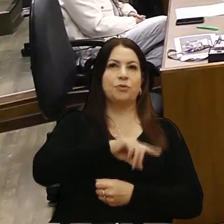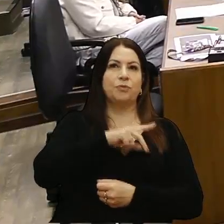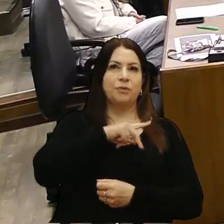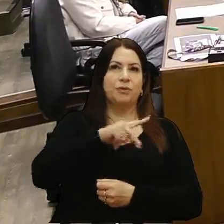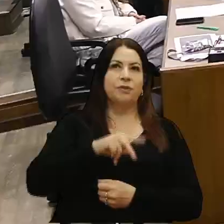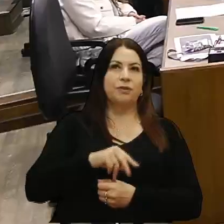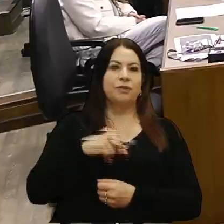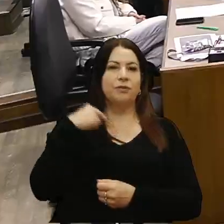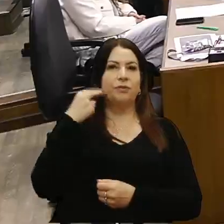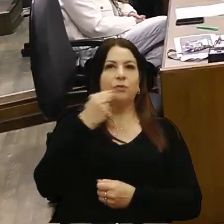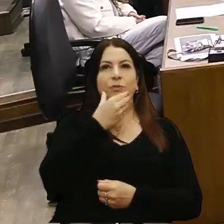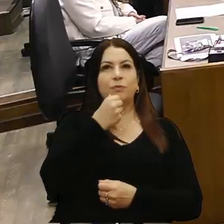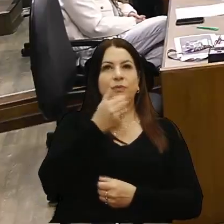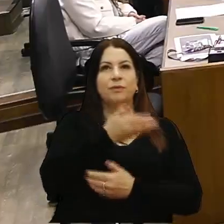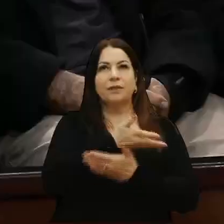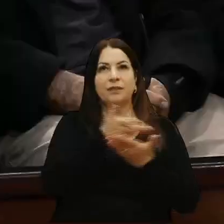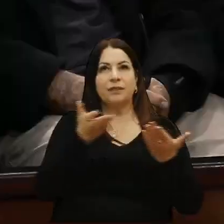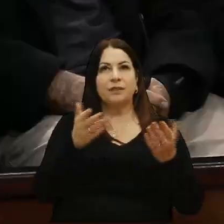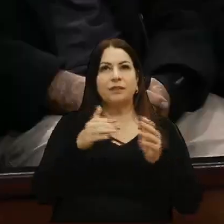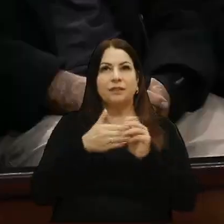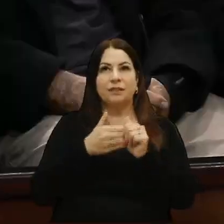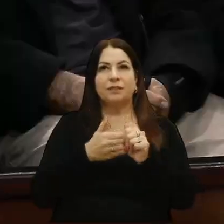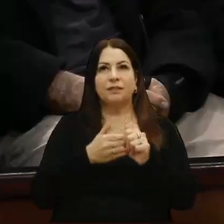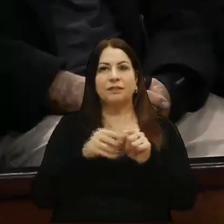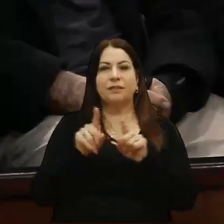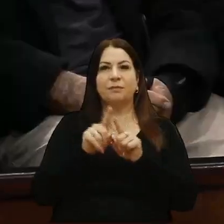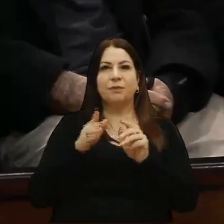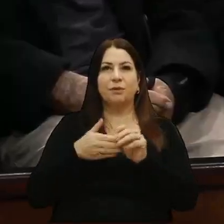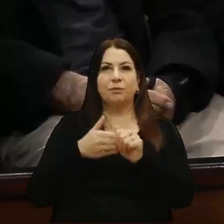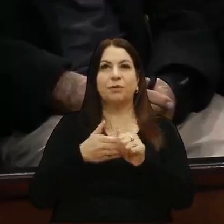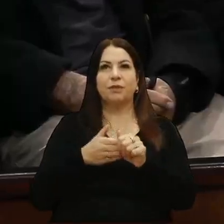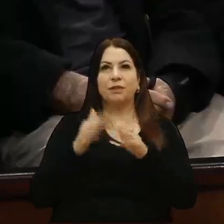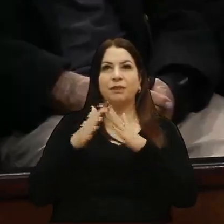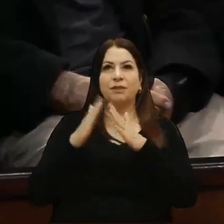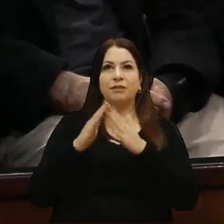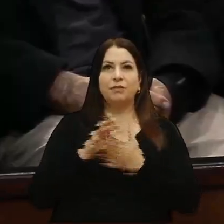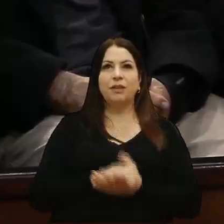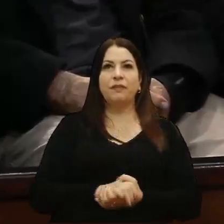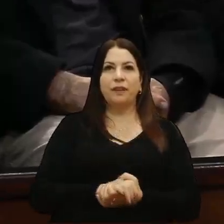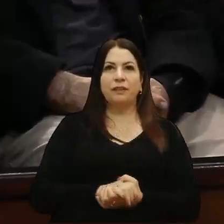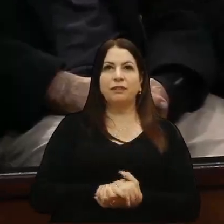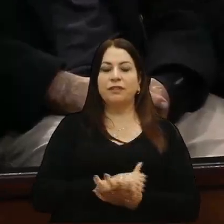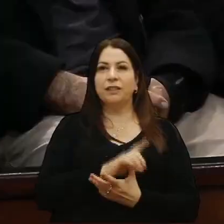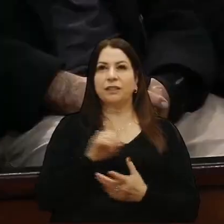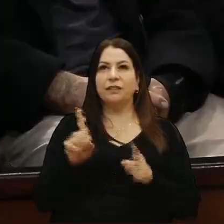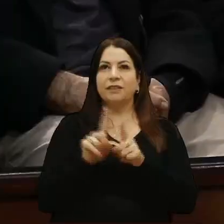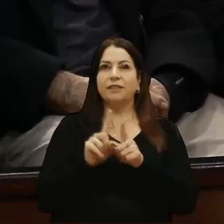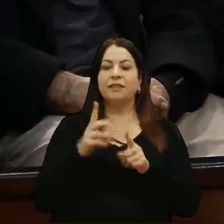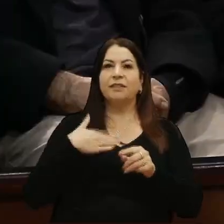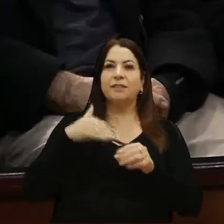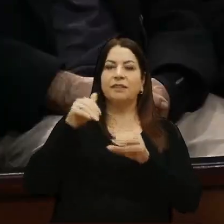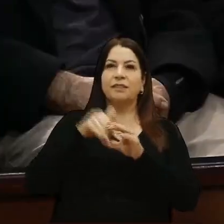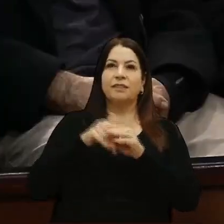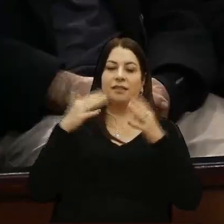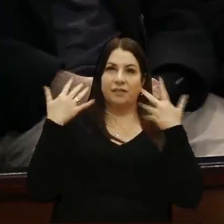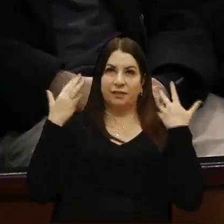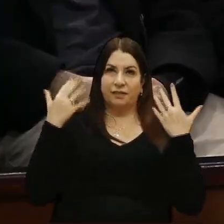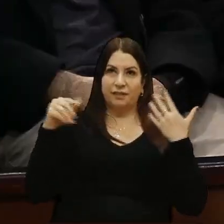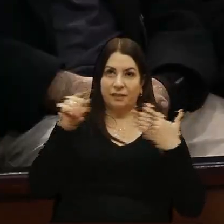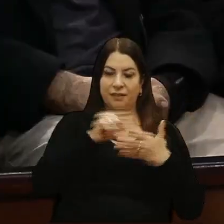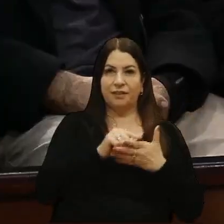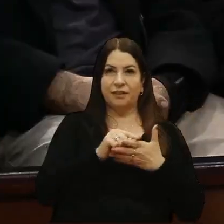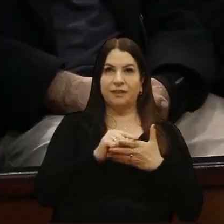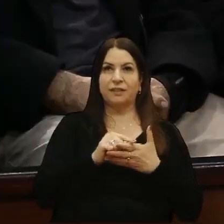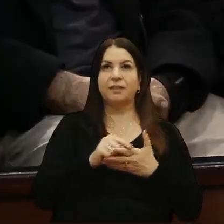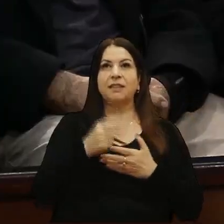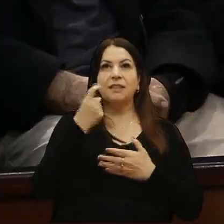Bom dia, vereadores. Bom dia a quem está aqui e a quem nos acompanha de casa. Hoje o meu voto de congratulações é para a